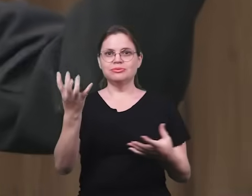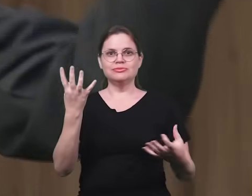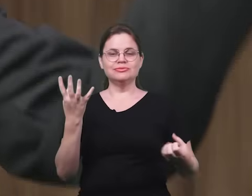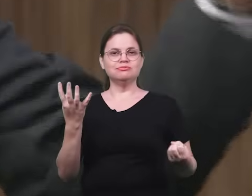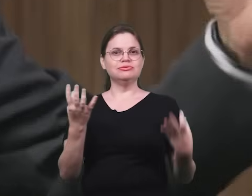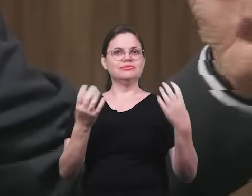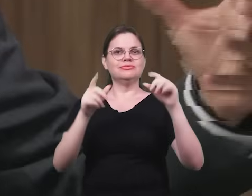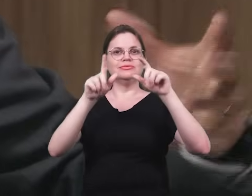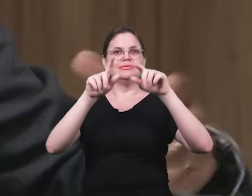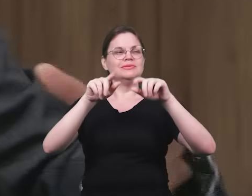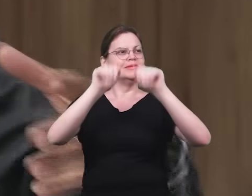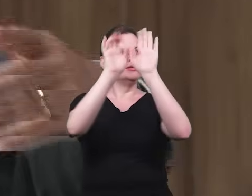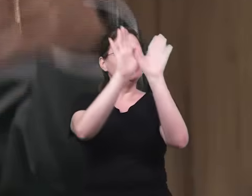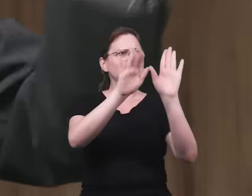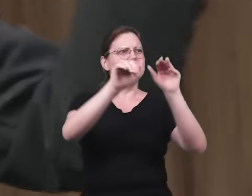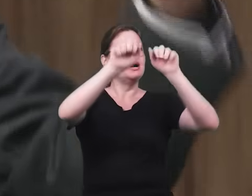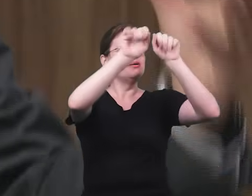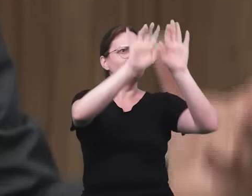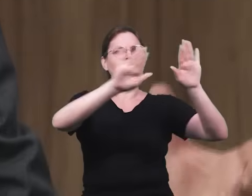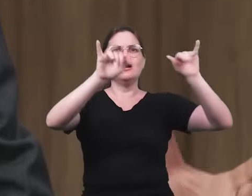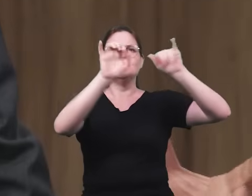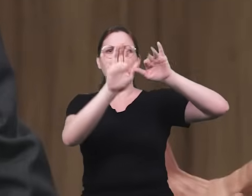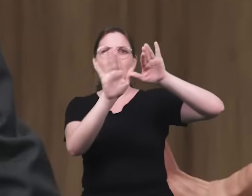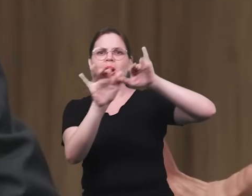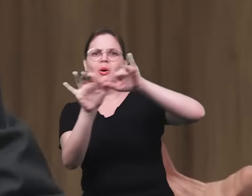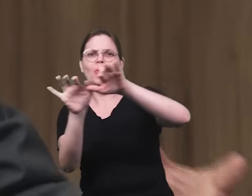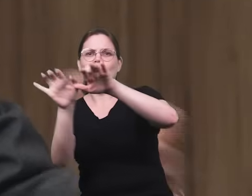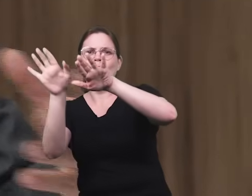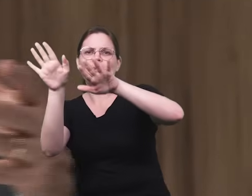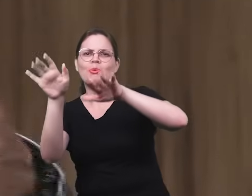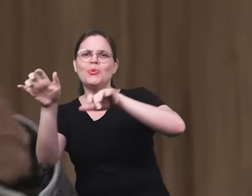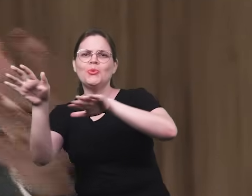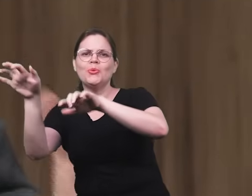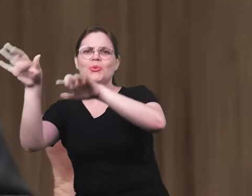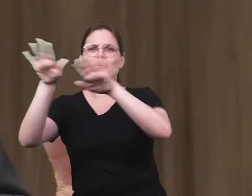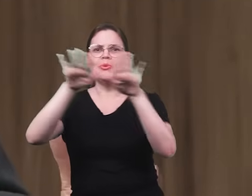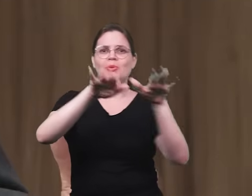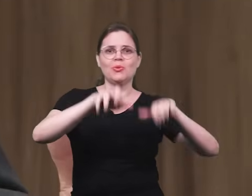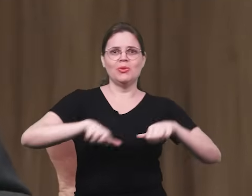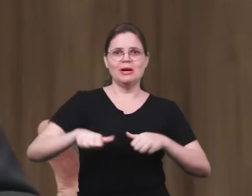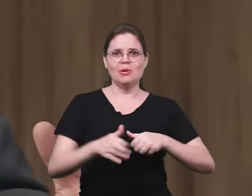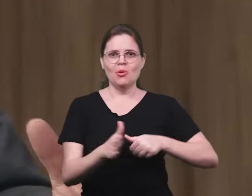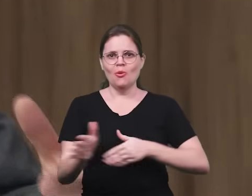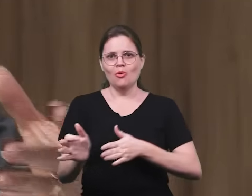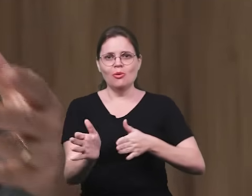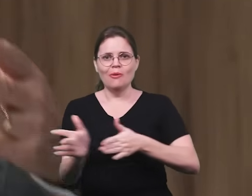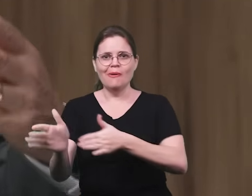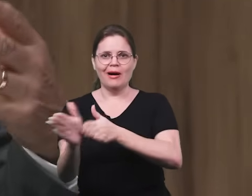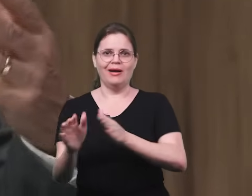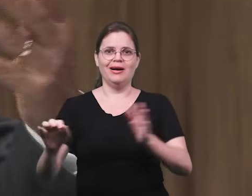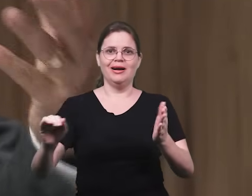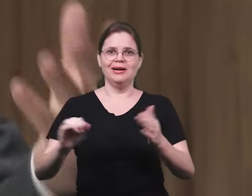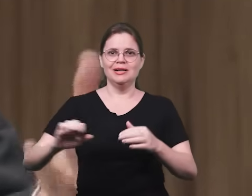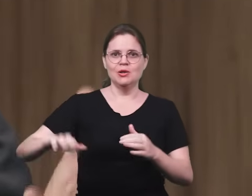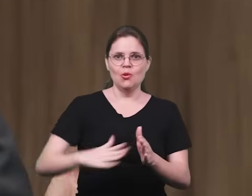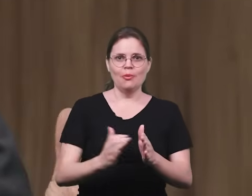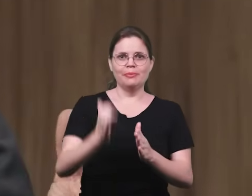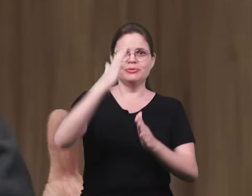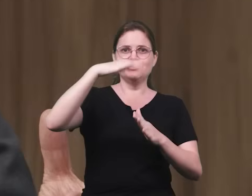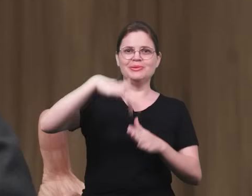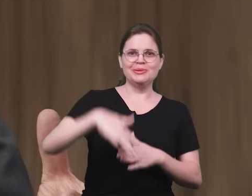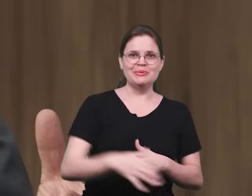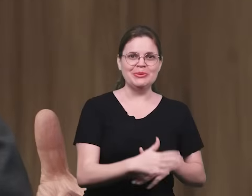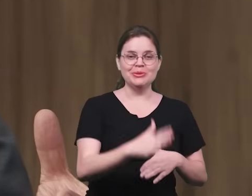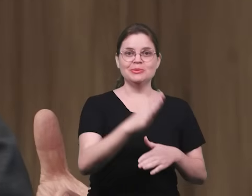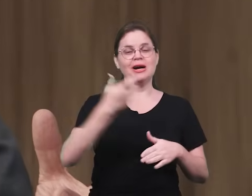cheia de criaturas, preenchidas por criaturas. Eu posso imaginar aqui a